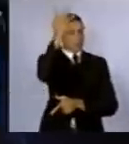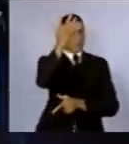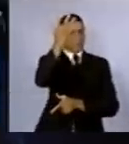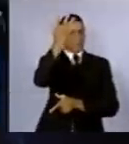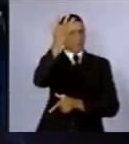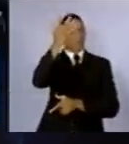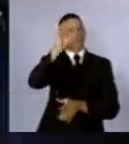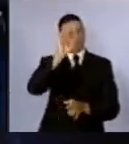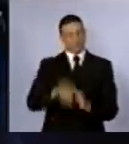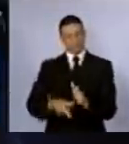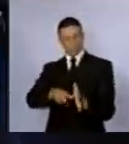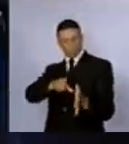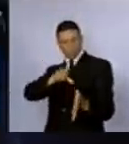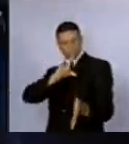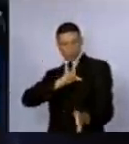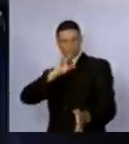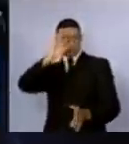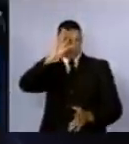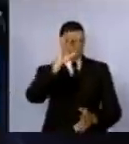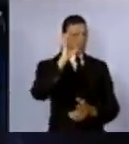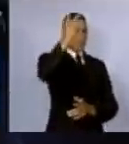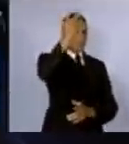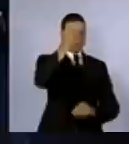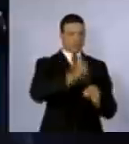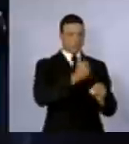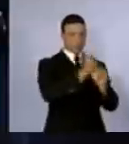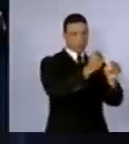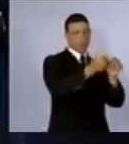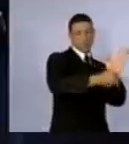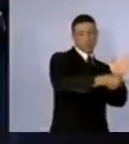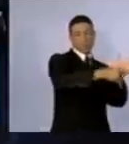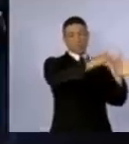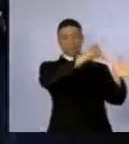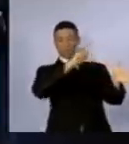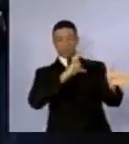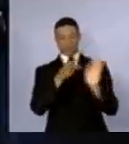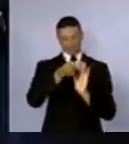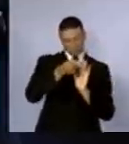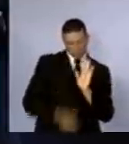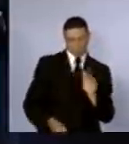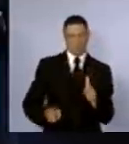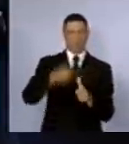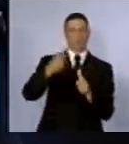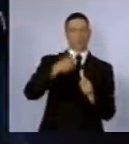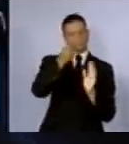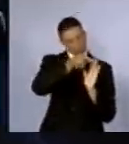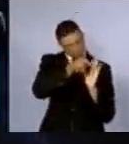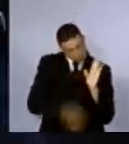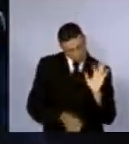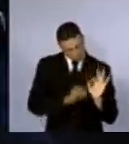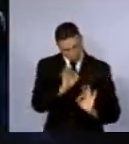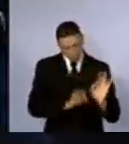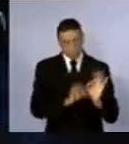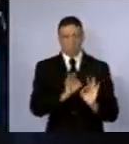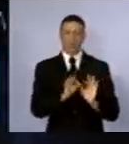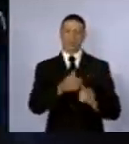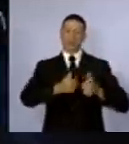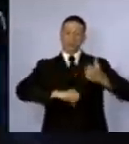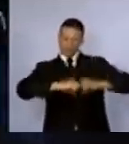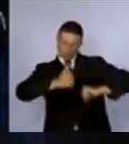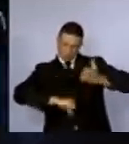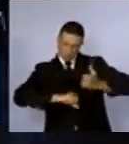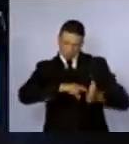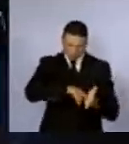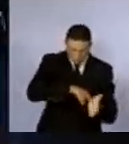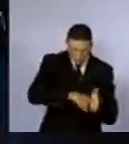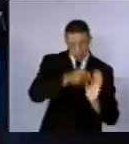feita previamente à própria construção da linha. Isso ainda é fase de projeto. Né? Okay. Isso tudo, claro, que é avaliado na